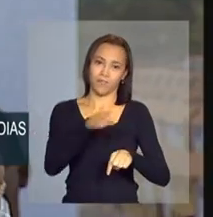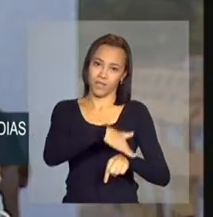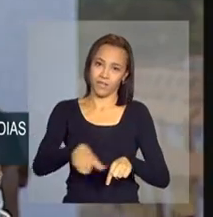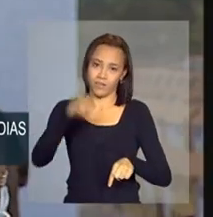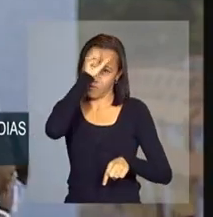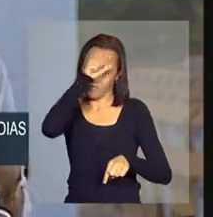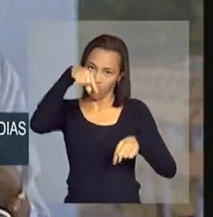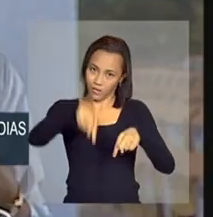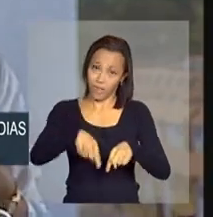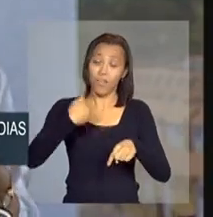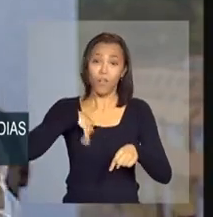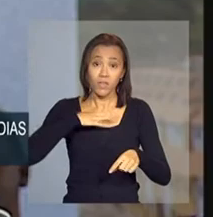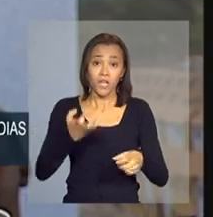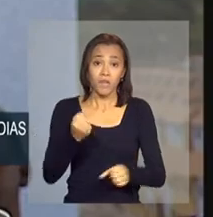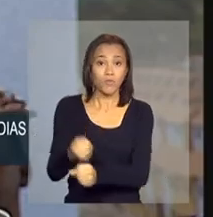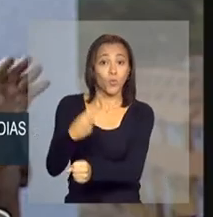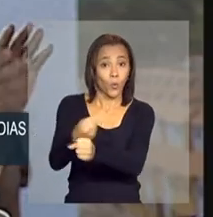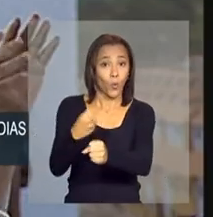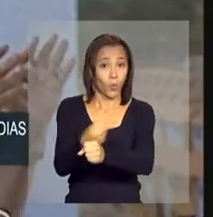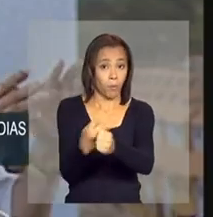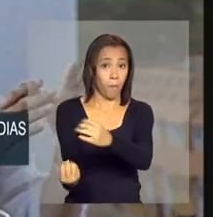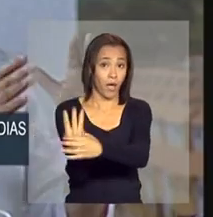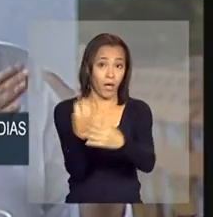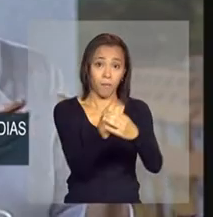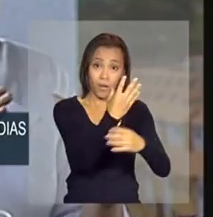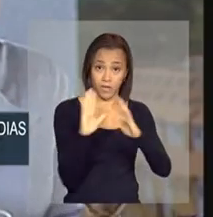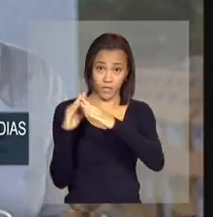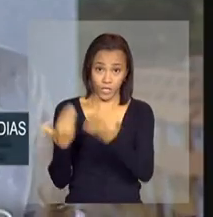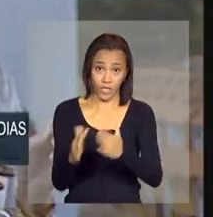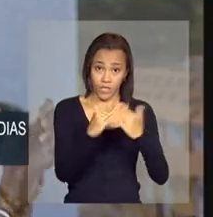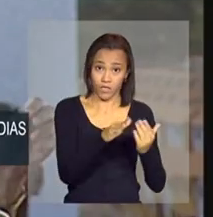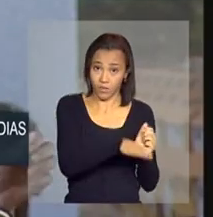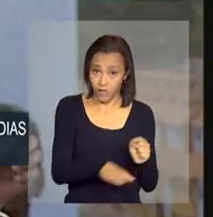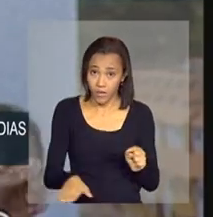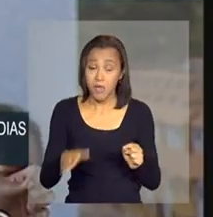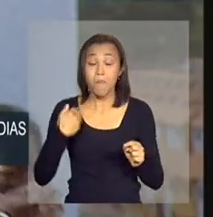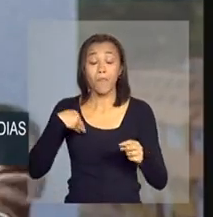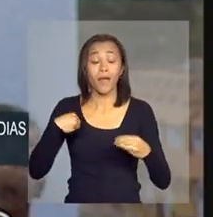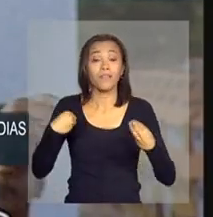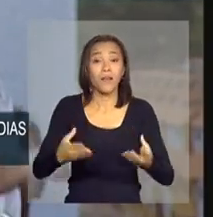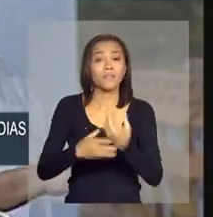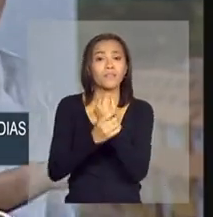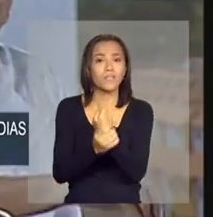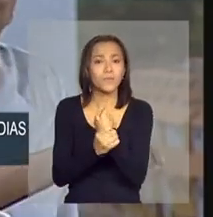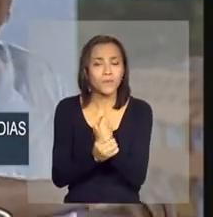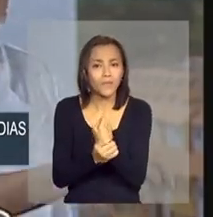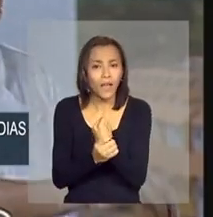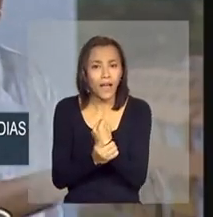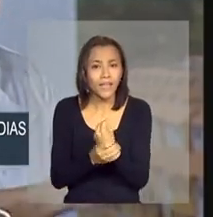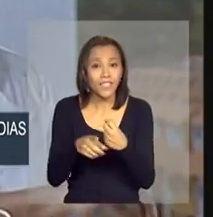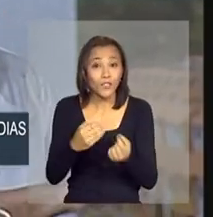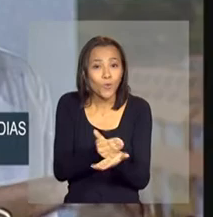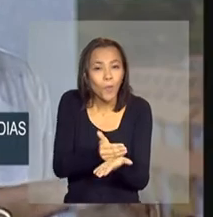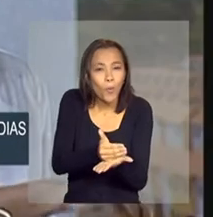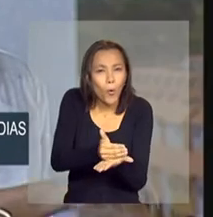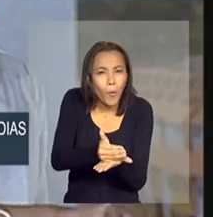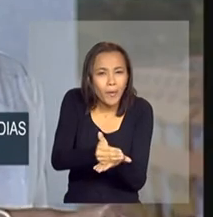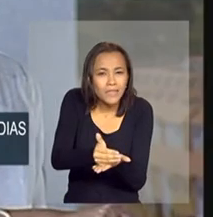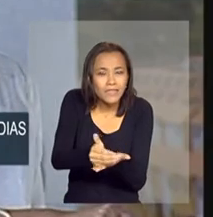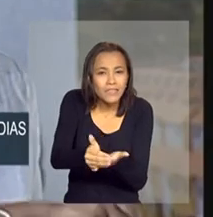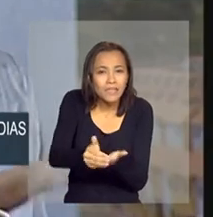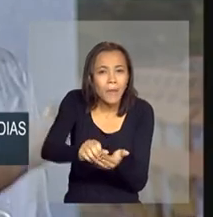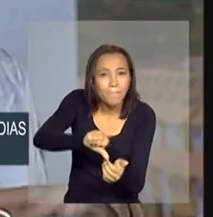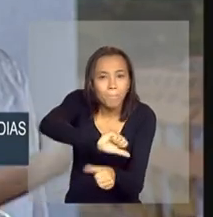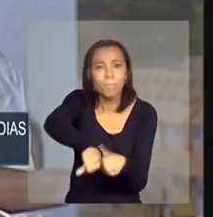hoje nós queremos fazer creche e para assegurar que a gente tá ali mexendo na raiz da